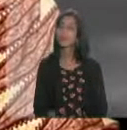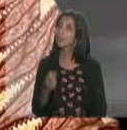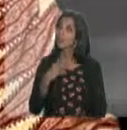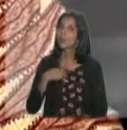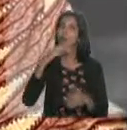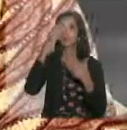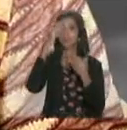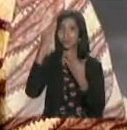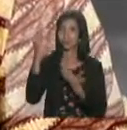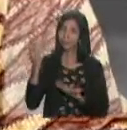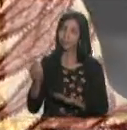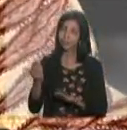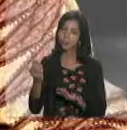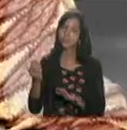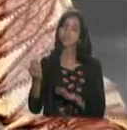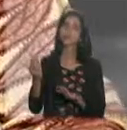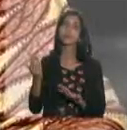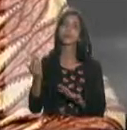tenho que agradecer